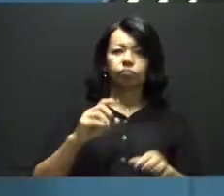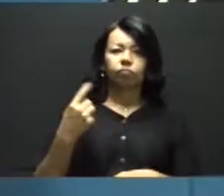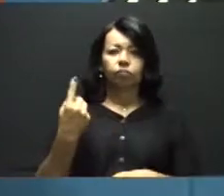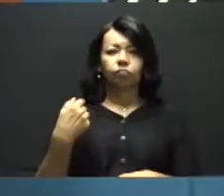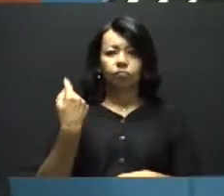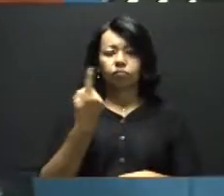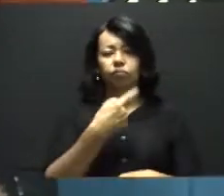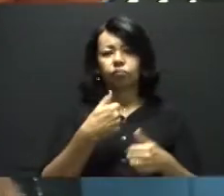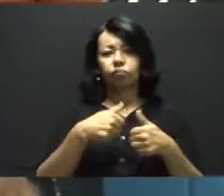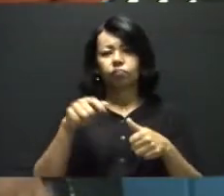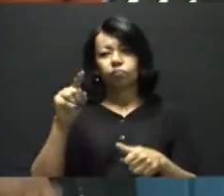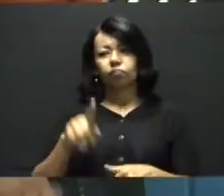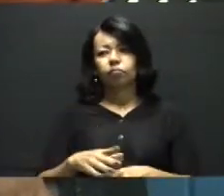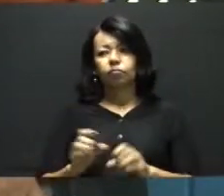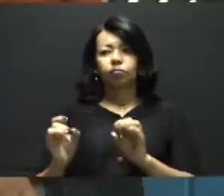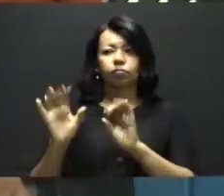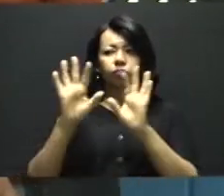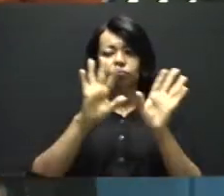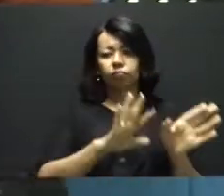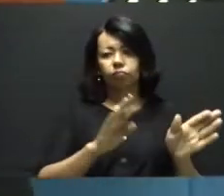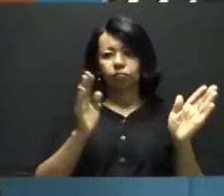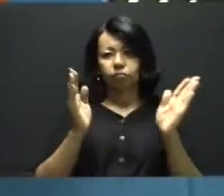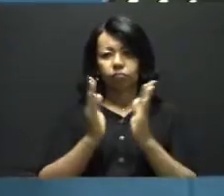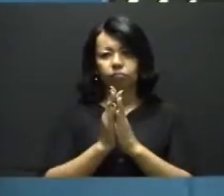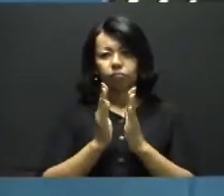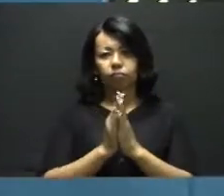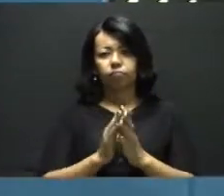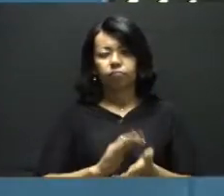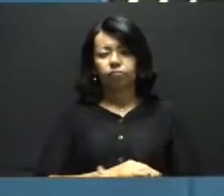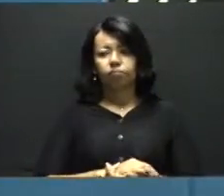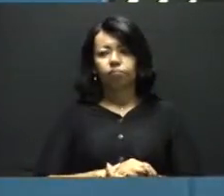estamos aqui todos nós vamos largar bem nós